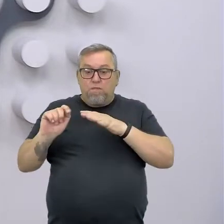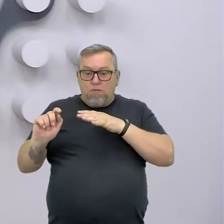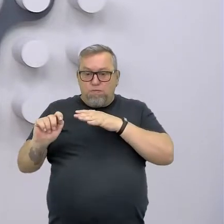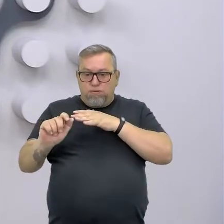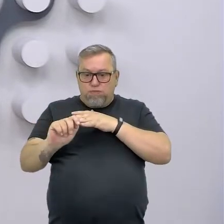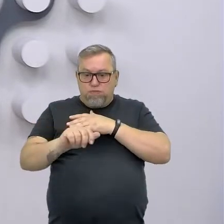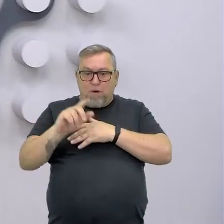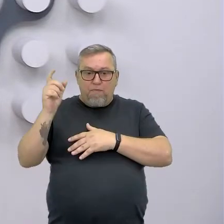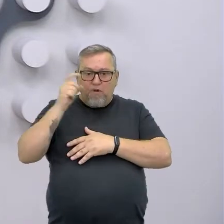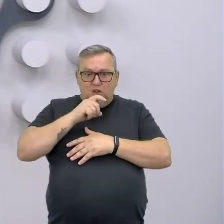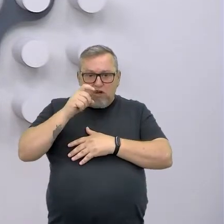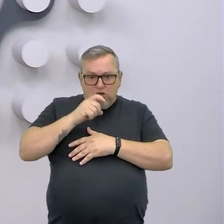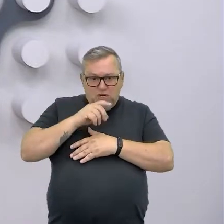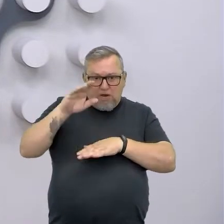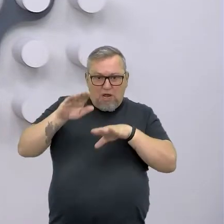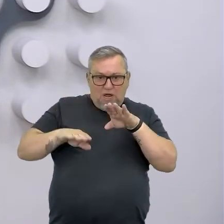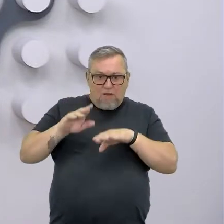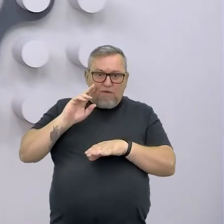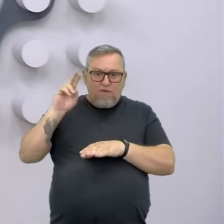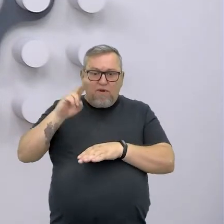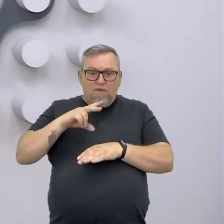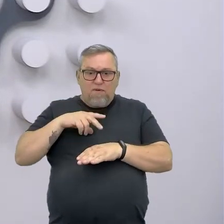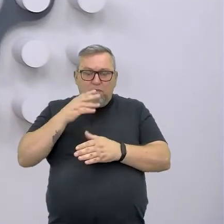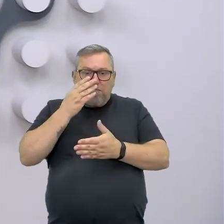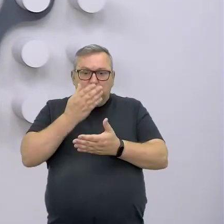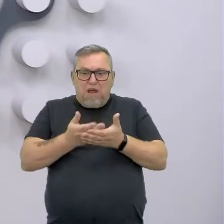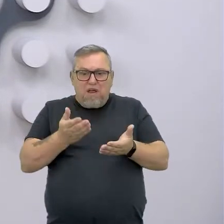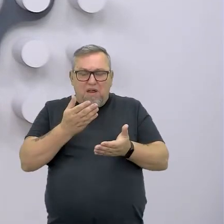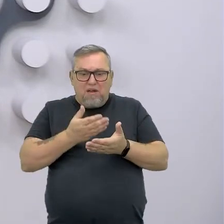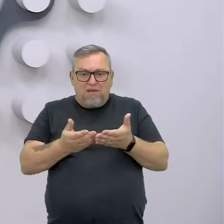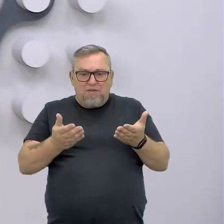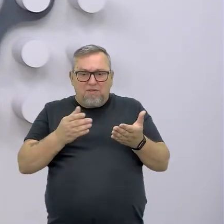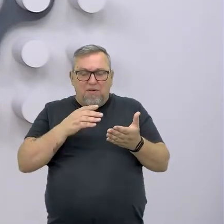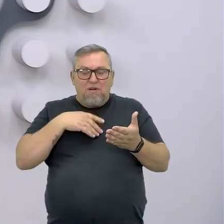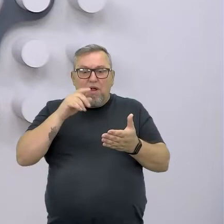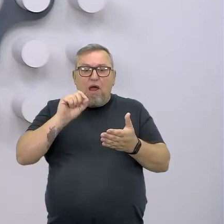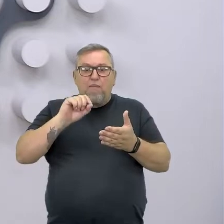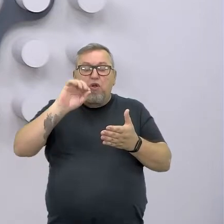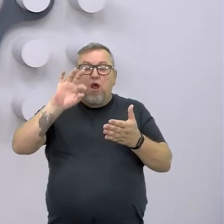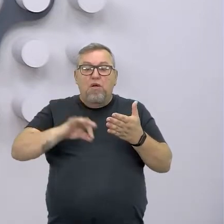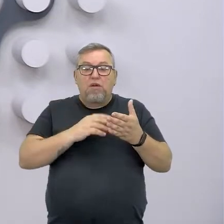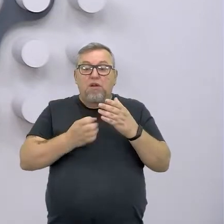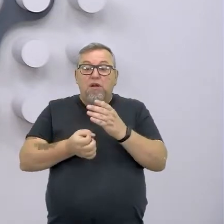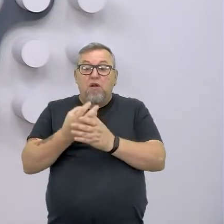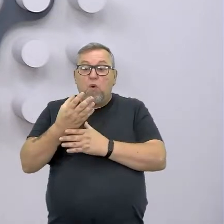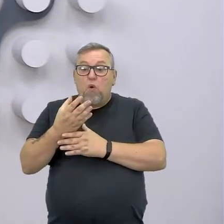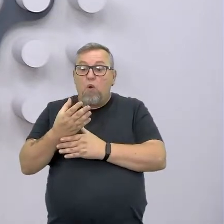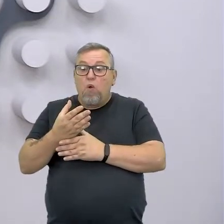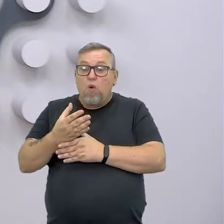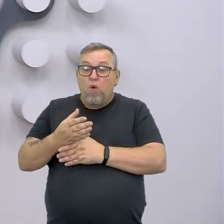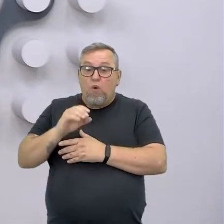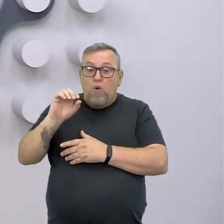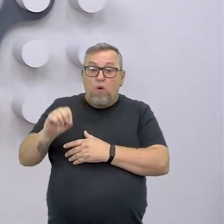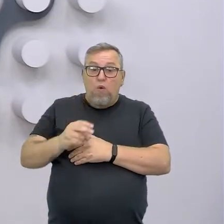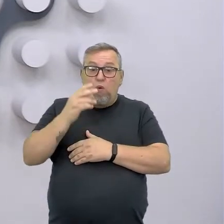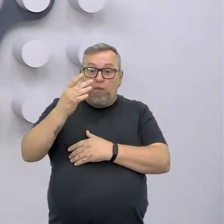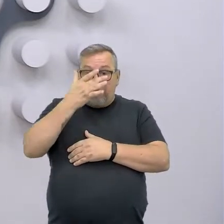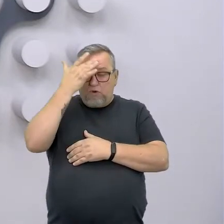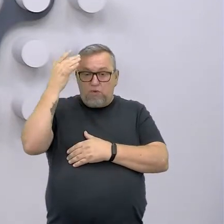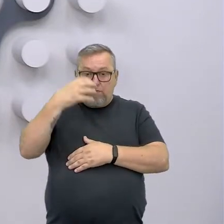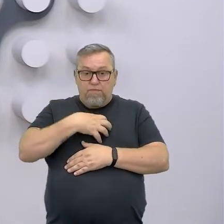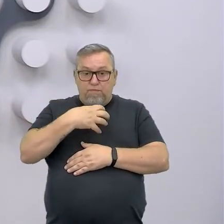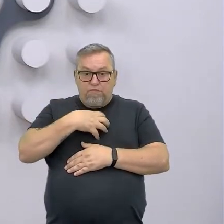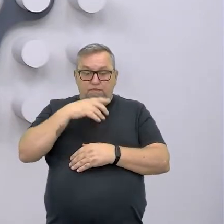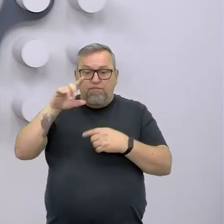aí rodando, a gente perde de vista o autor. Por quê? Porque ou ele, de uma